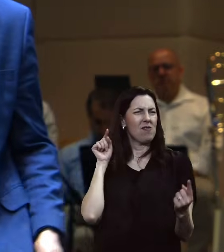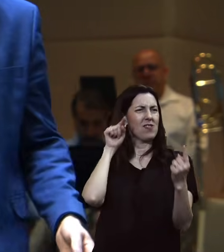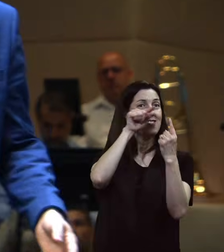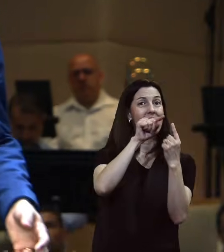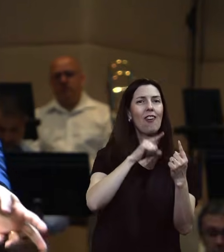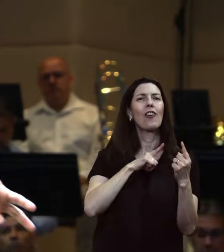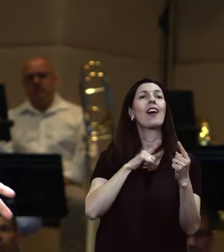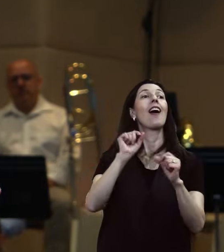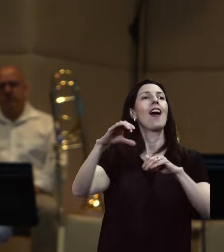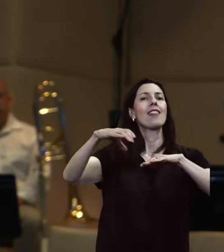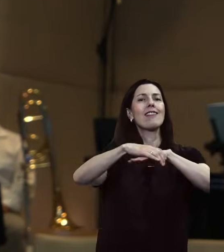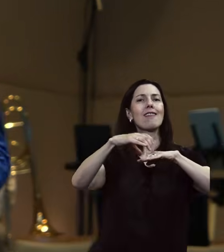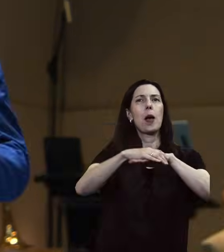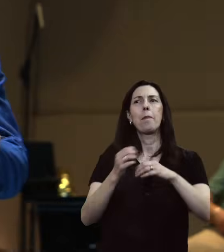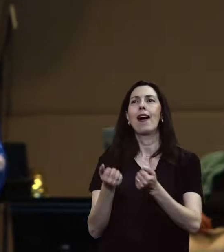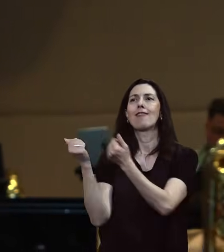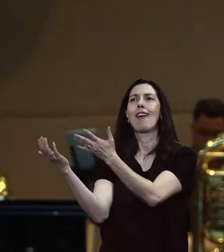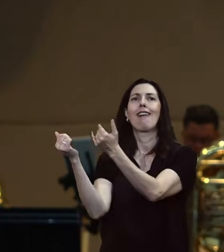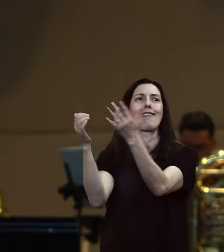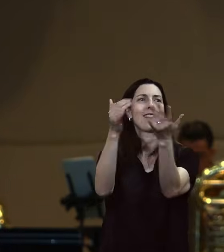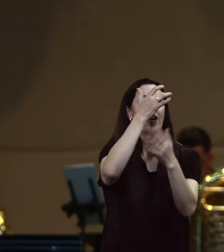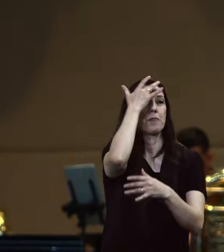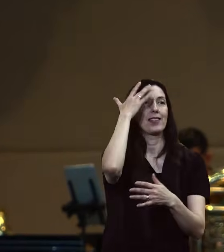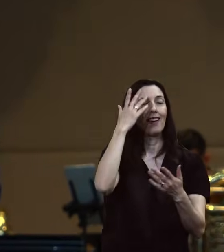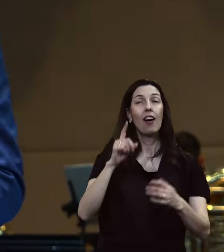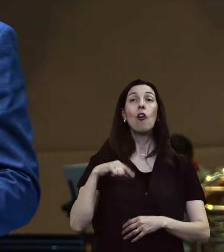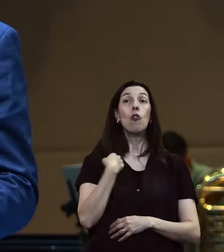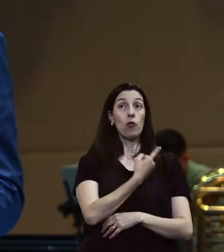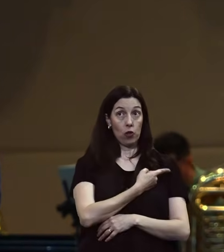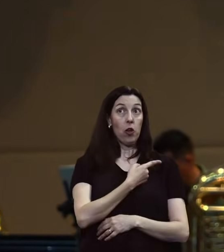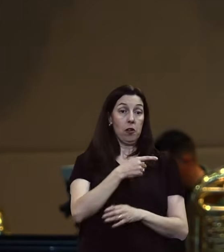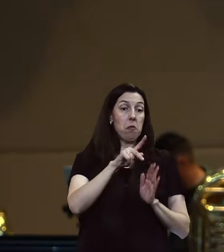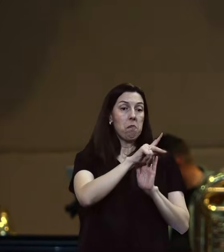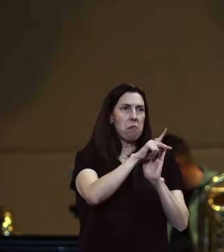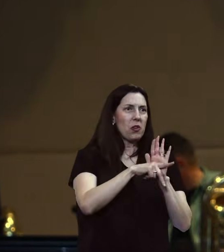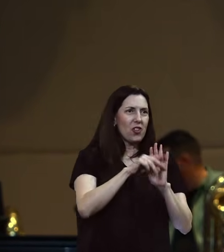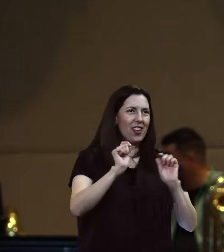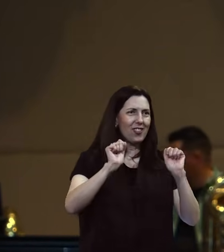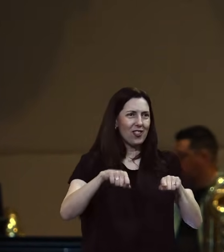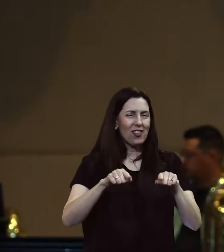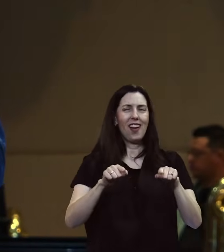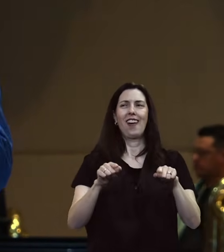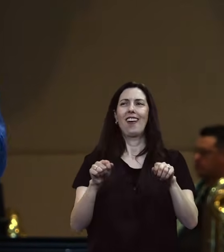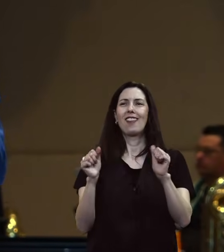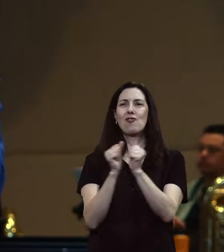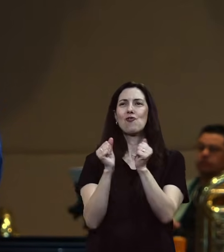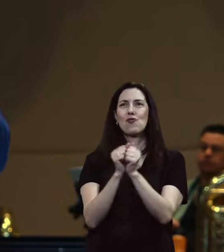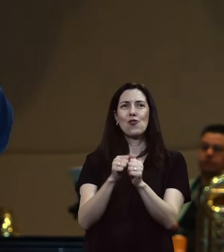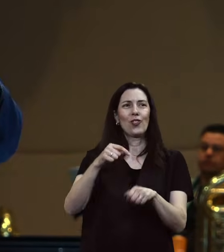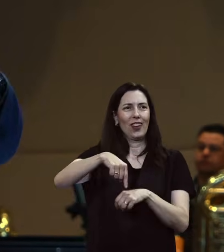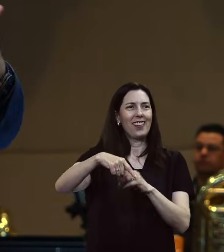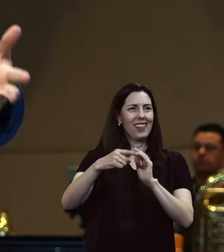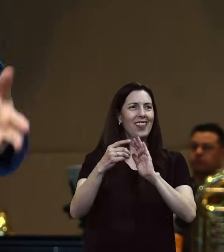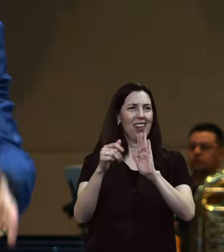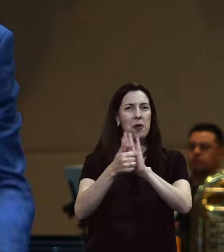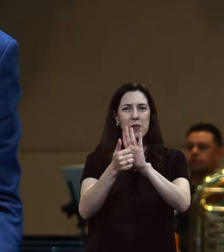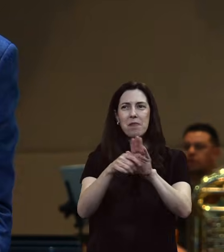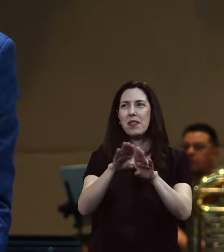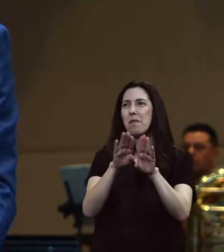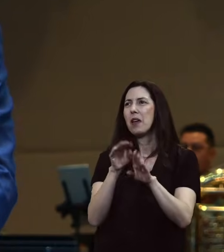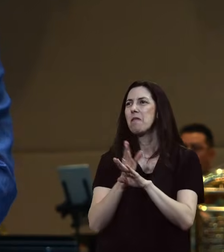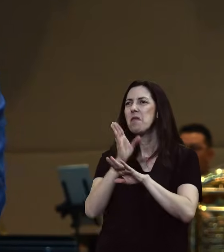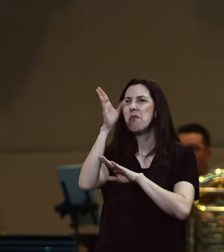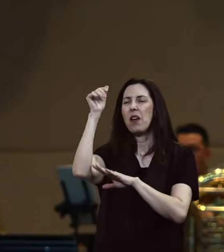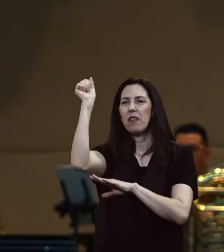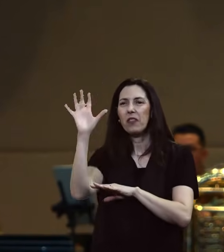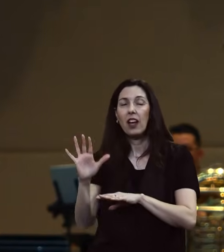projeto. A gente não apenas leva o tênis, o sapato para a criança. Enquanto a gente faz a ministração, vai dar o presente, a